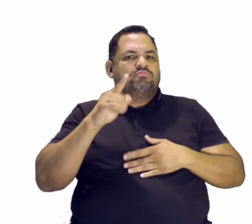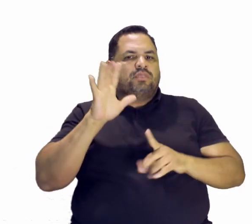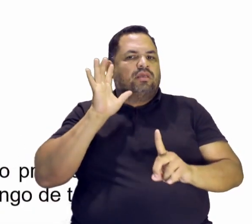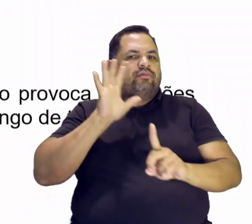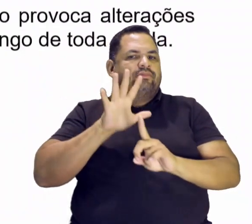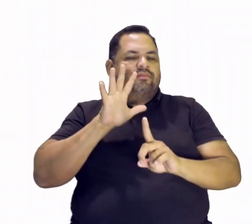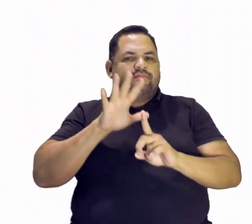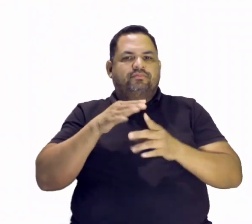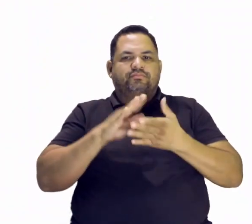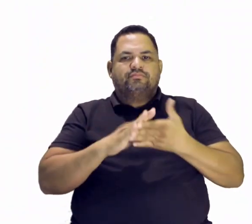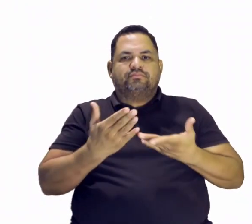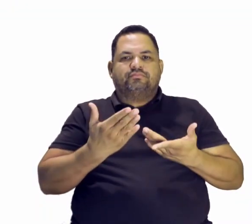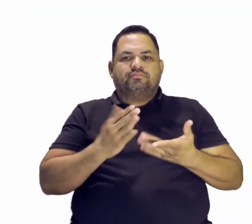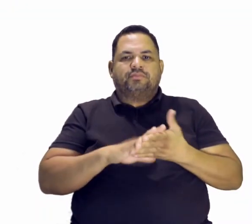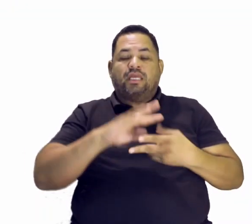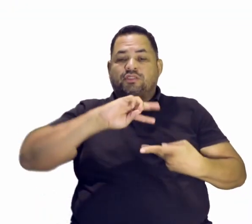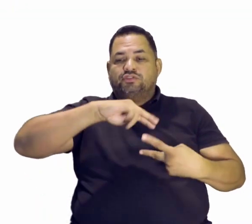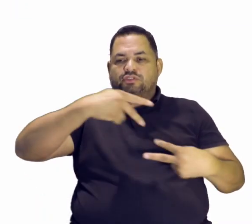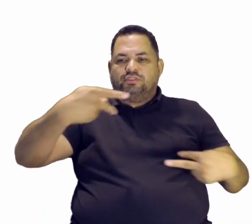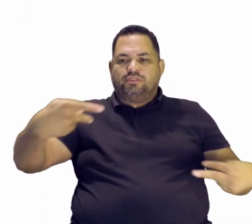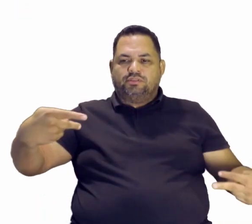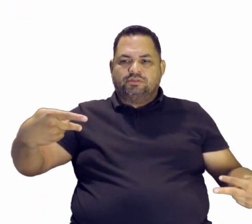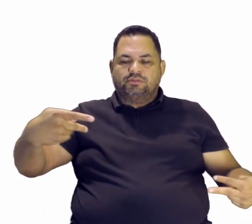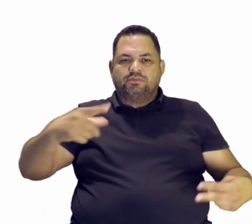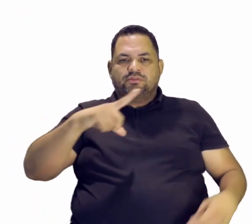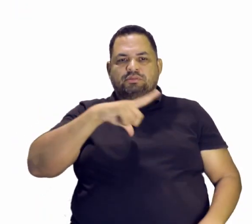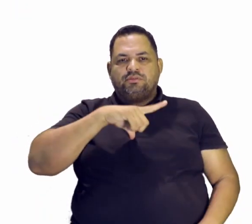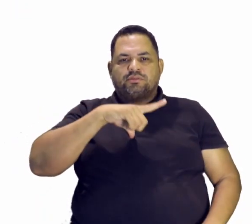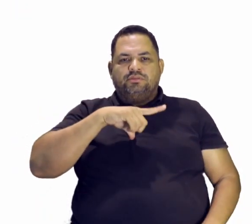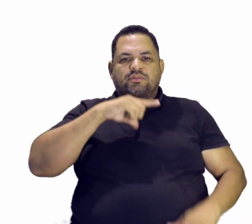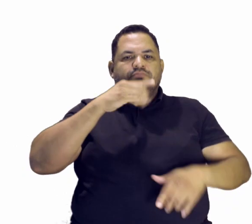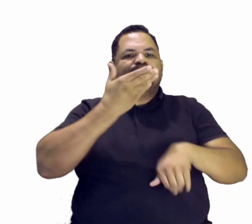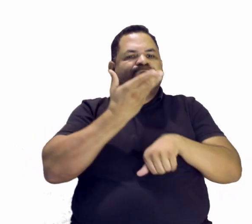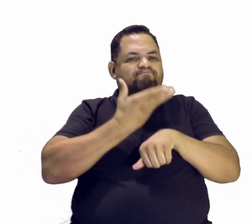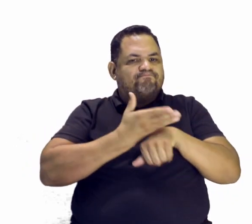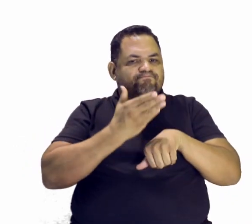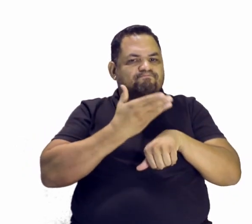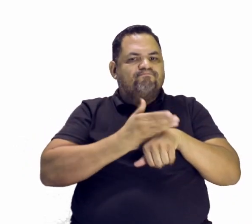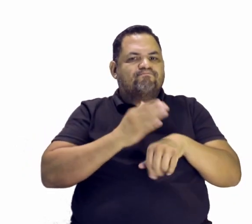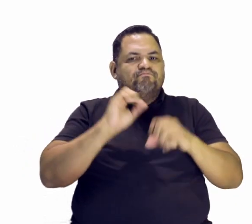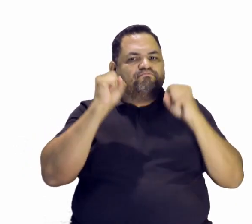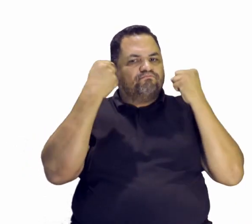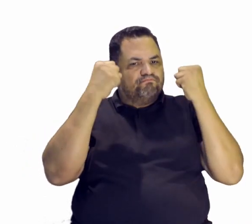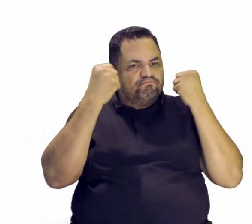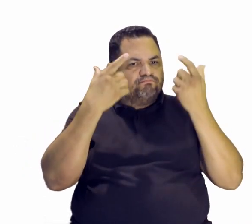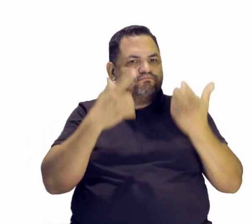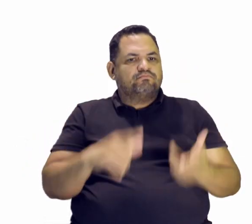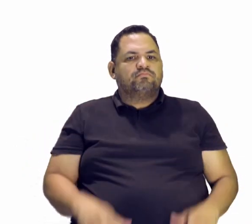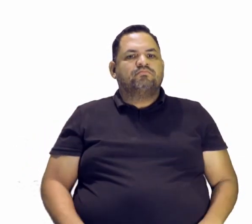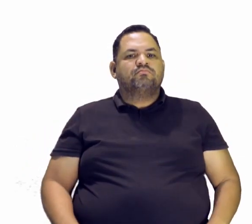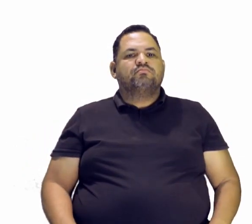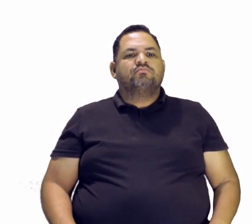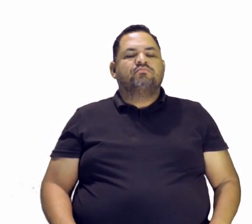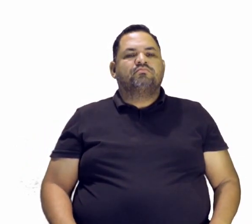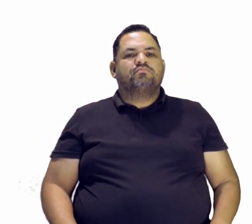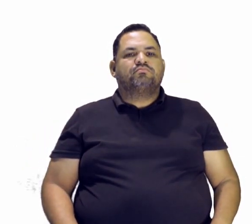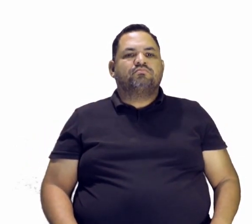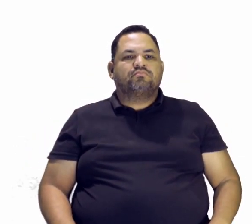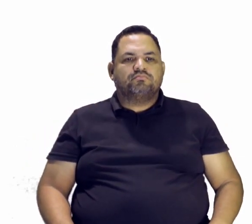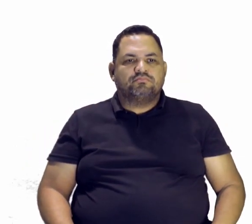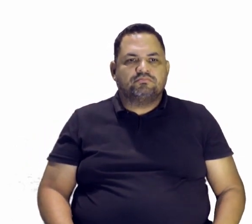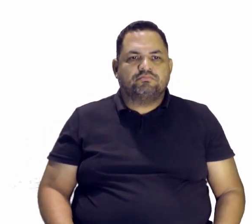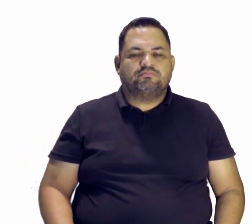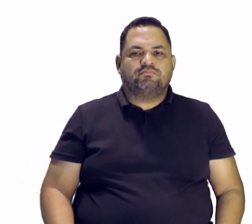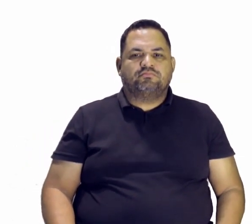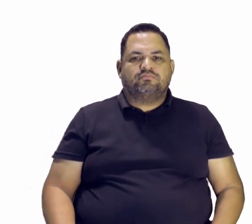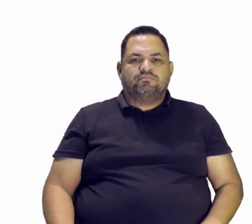porque é um fator genético. Tem também o fator de treinamento, né? Nós falamos aqui no início do genético, que eu não posso interferir,